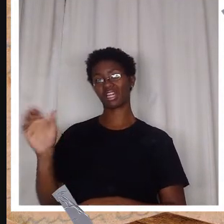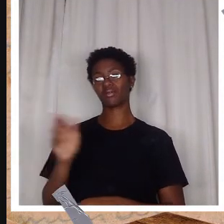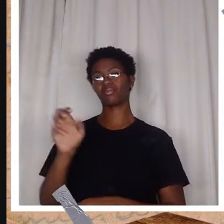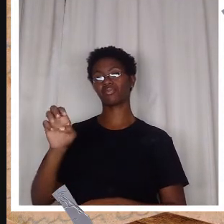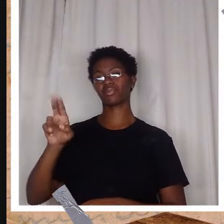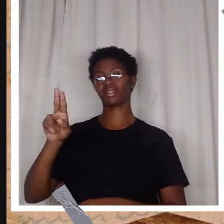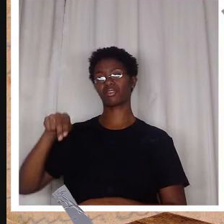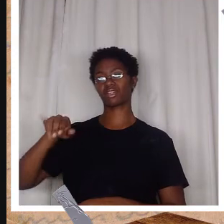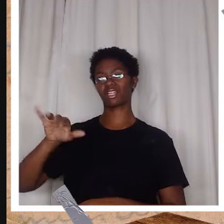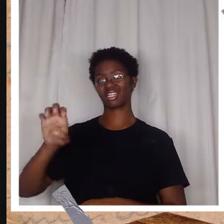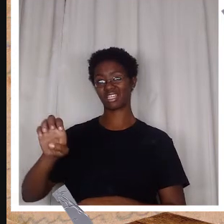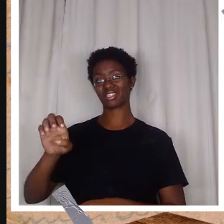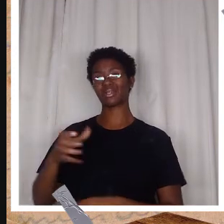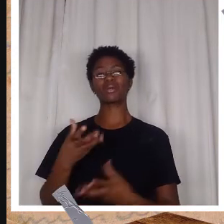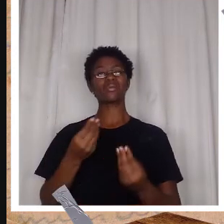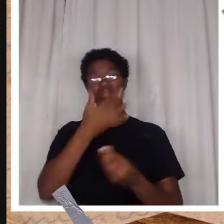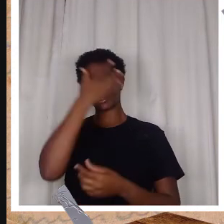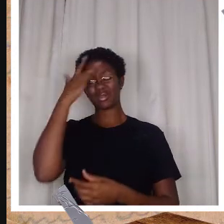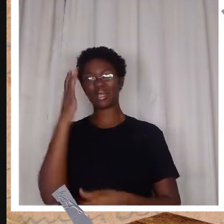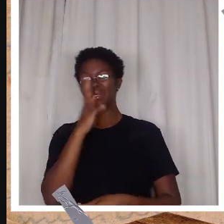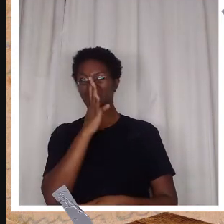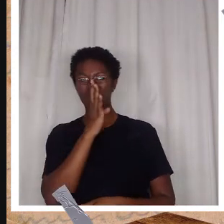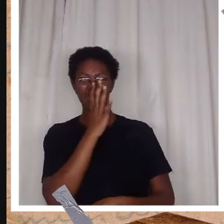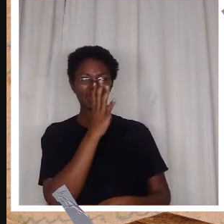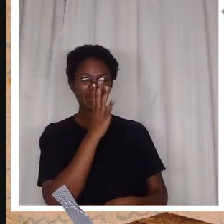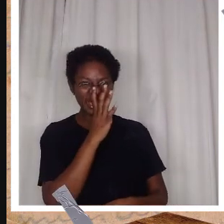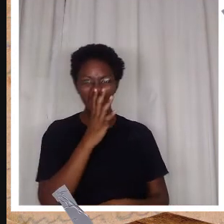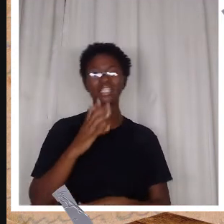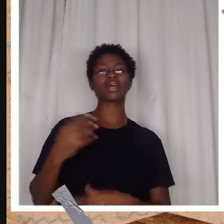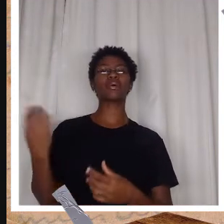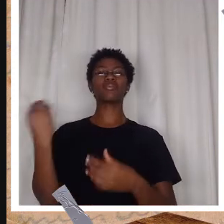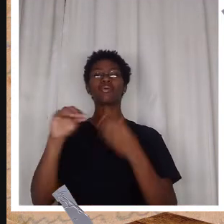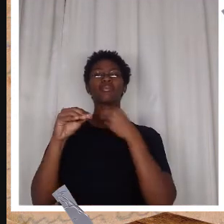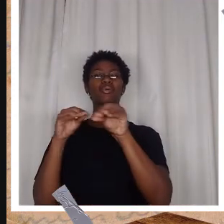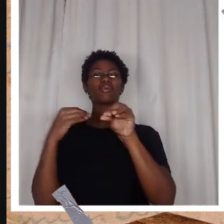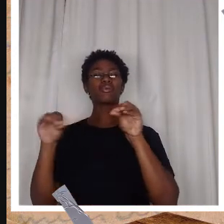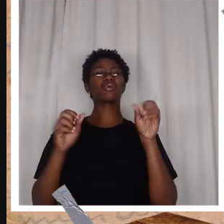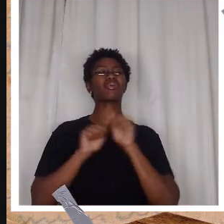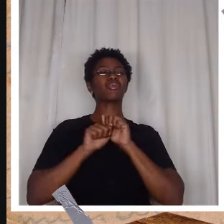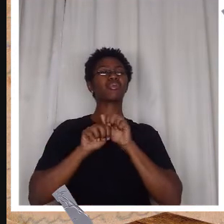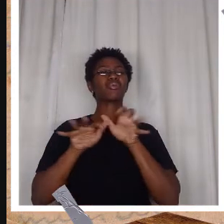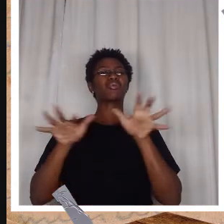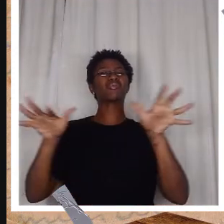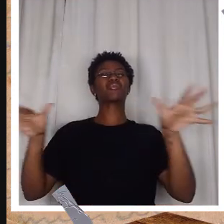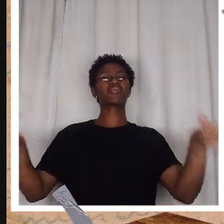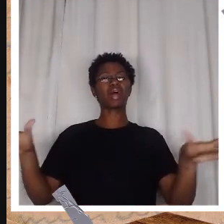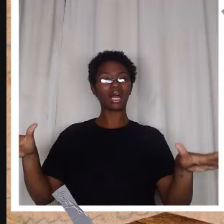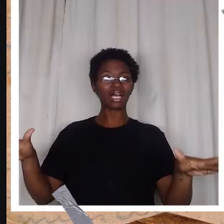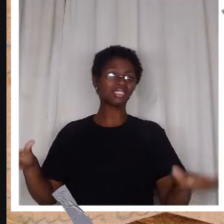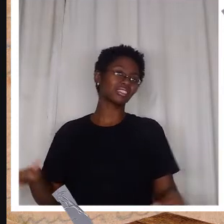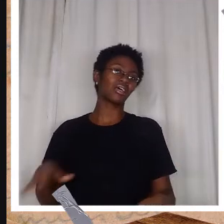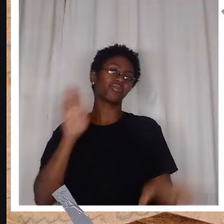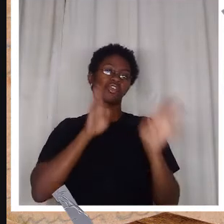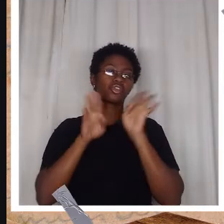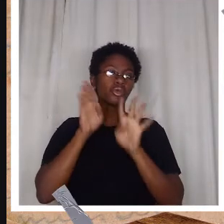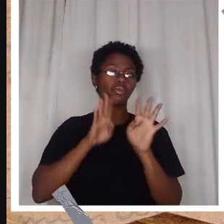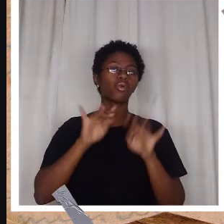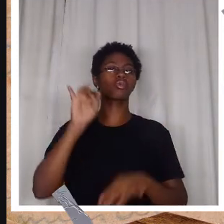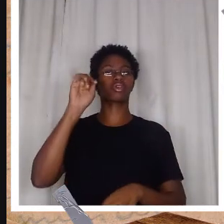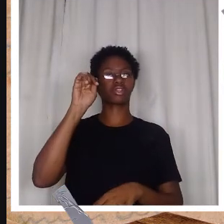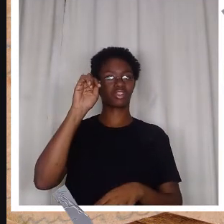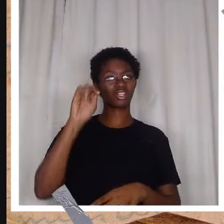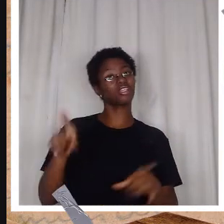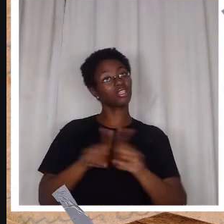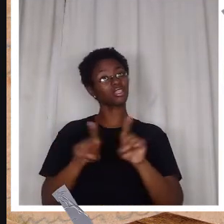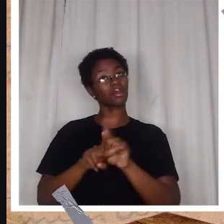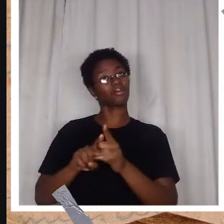já visualizaram os nossos vídeos postados nas redes sociais da FLUC, inclusive com a versão traduzida em